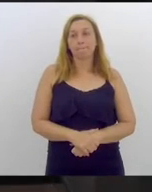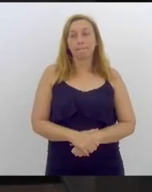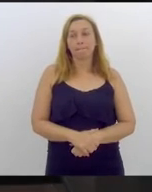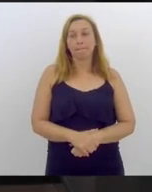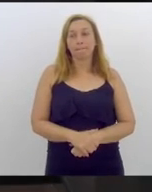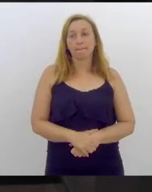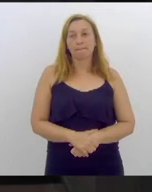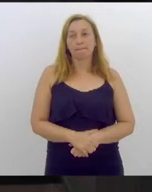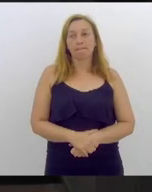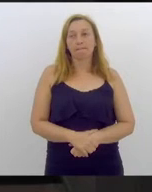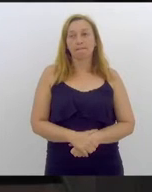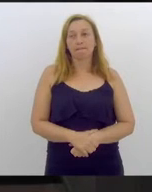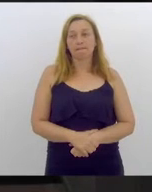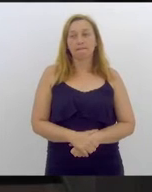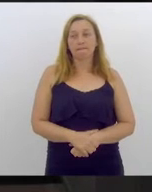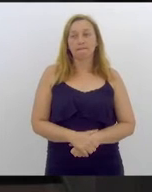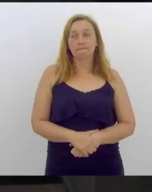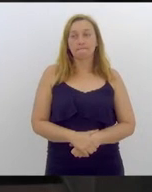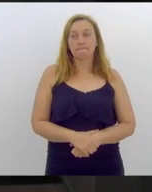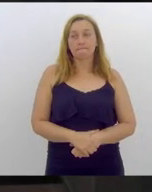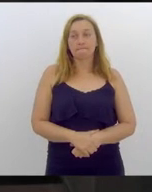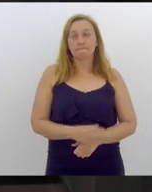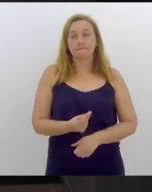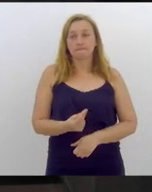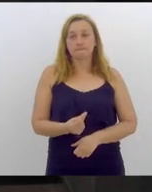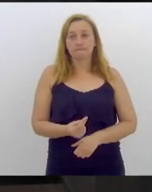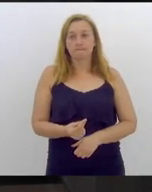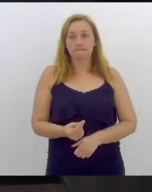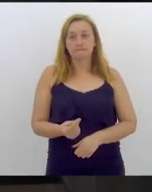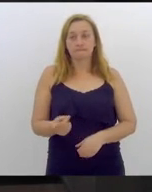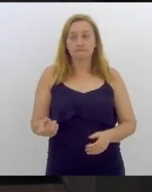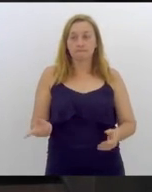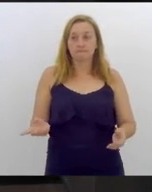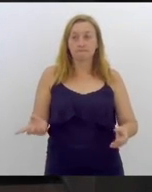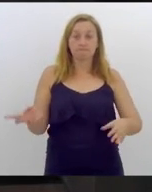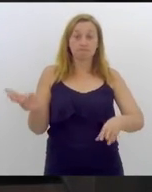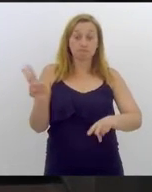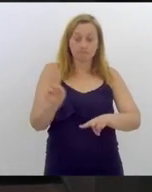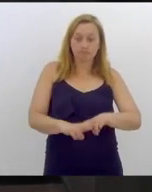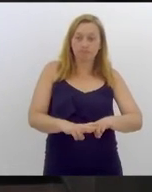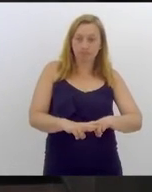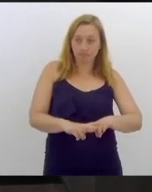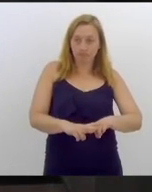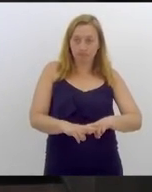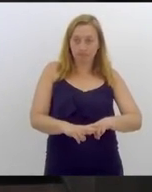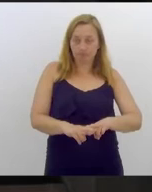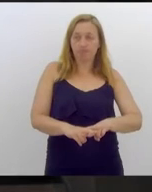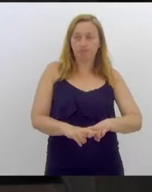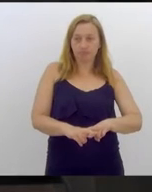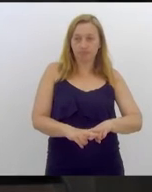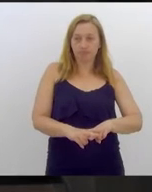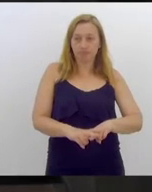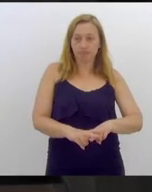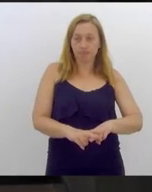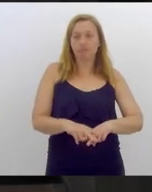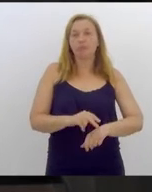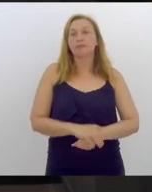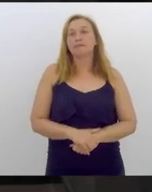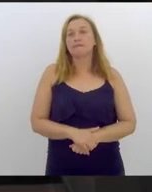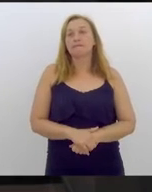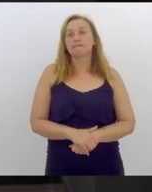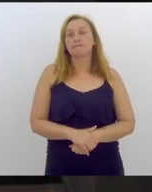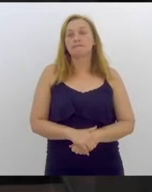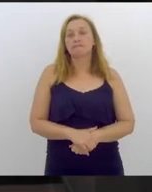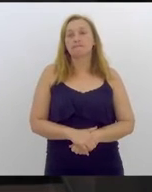Quando sai o mandato de prisão e de busca a prevenção